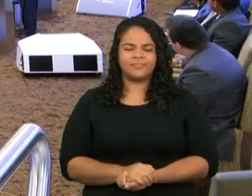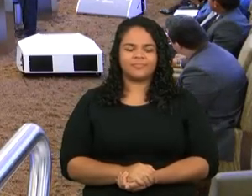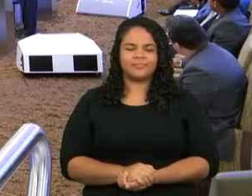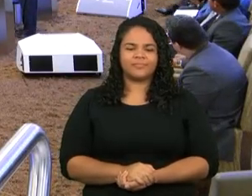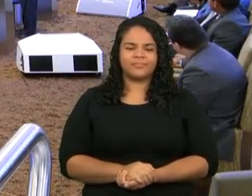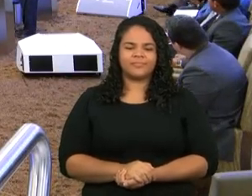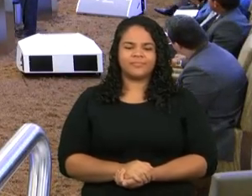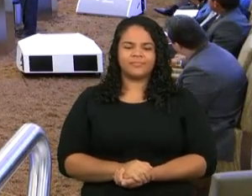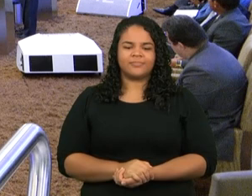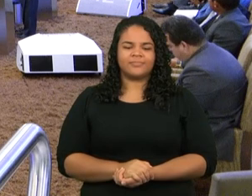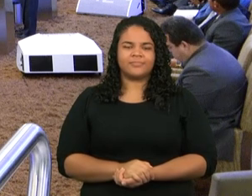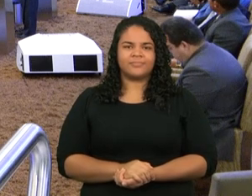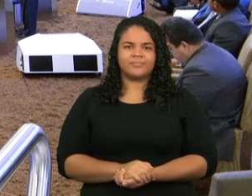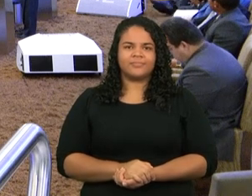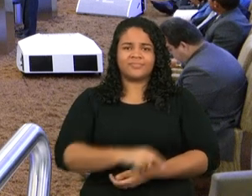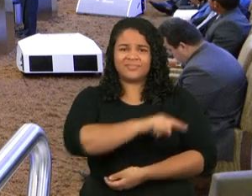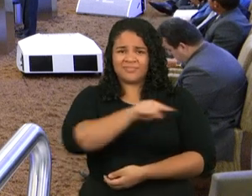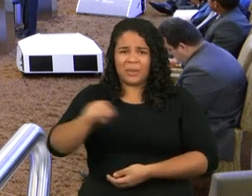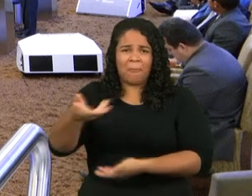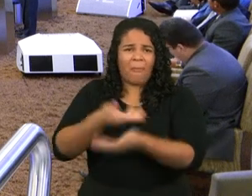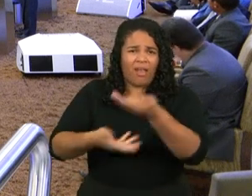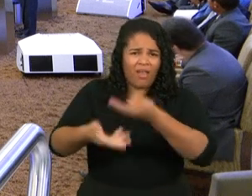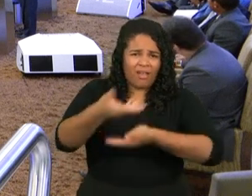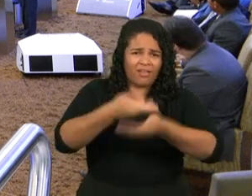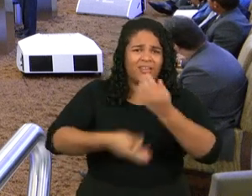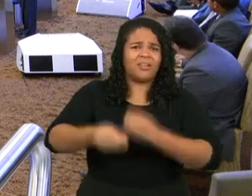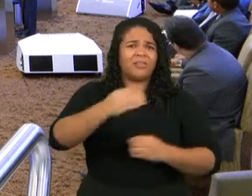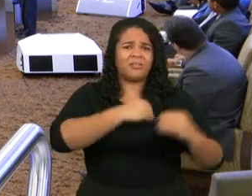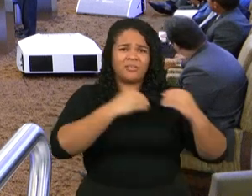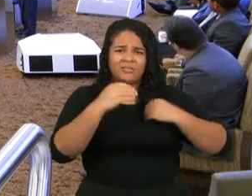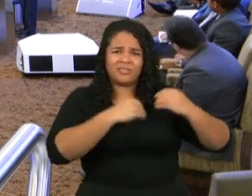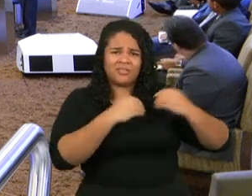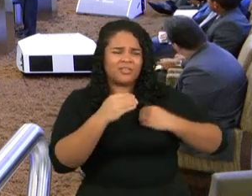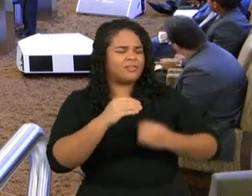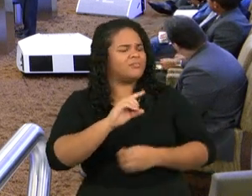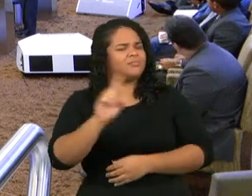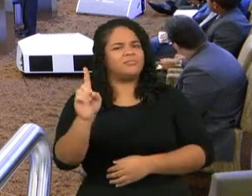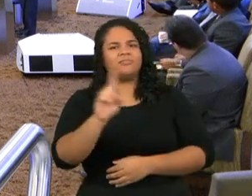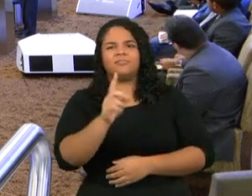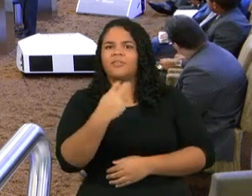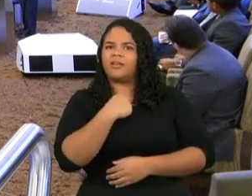não comuniqueis significa no original não participei